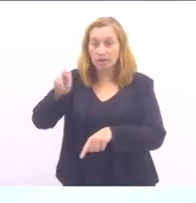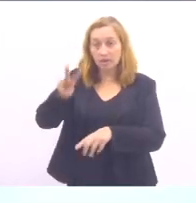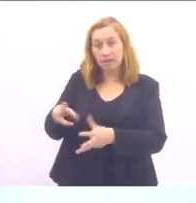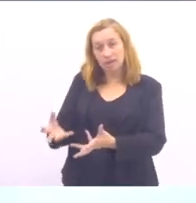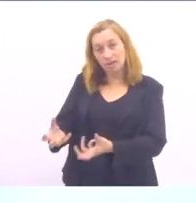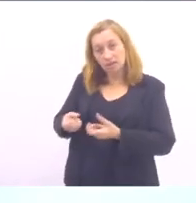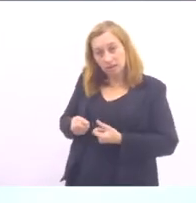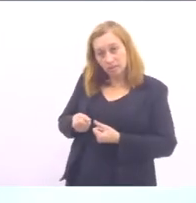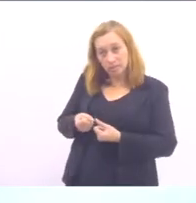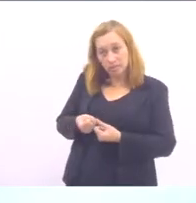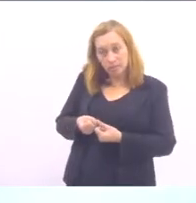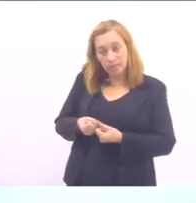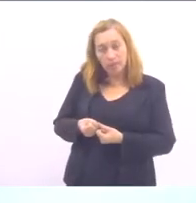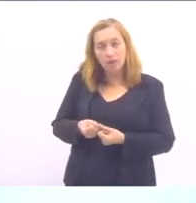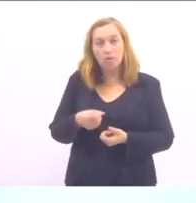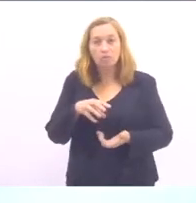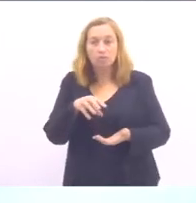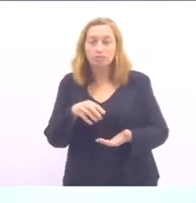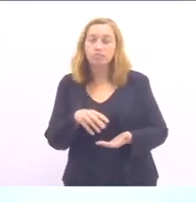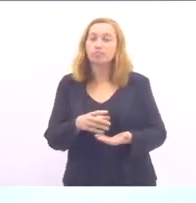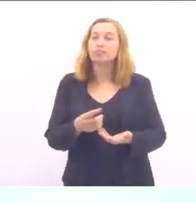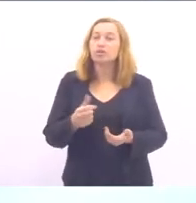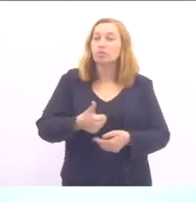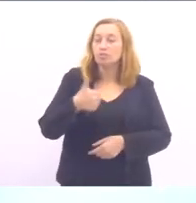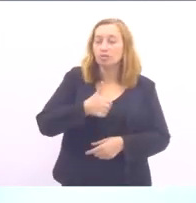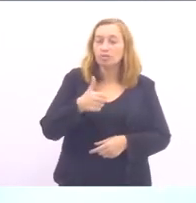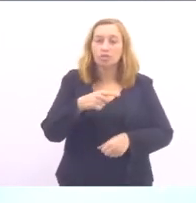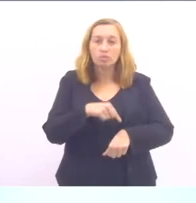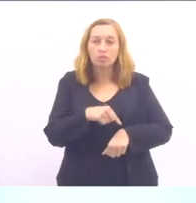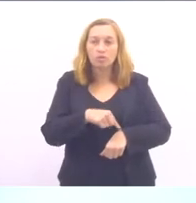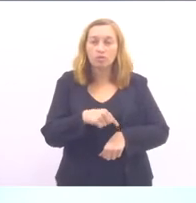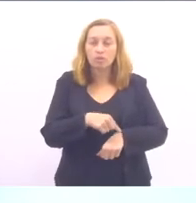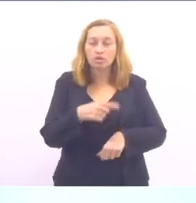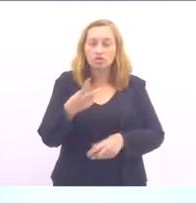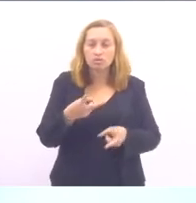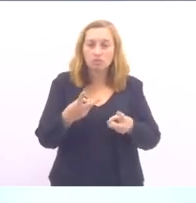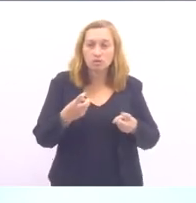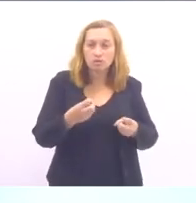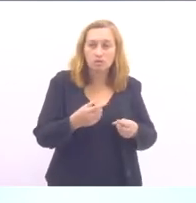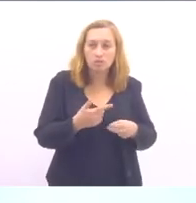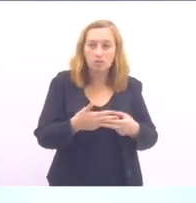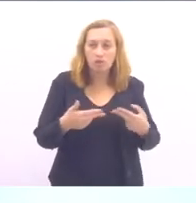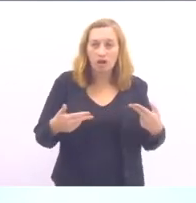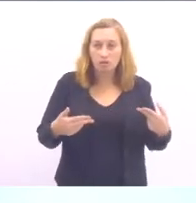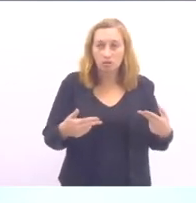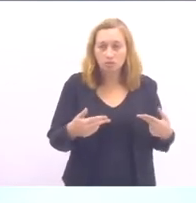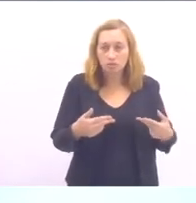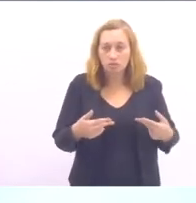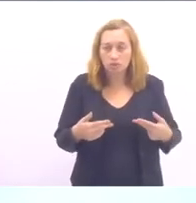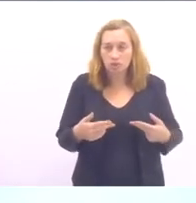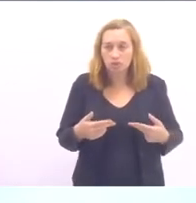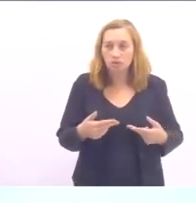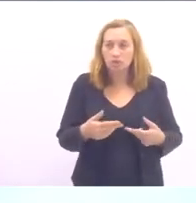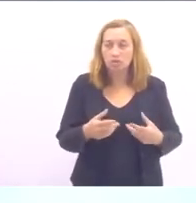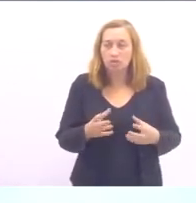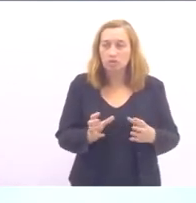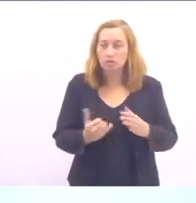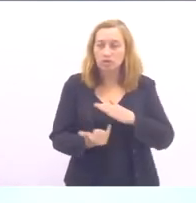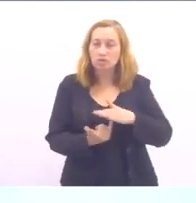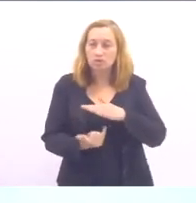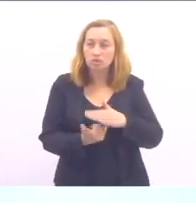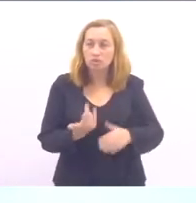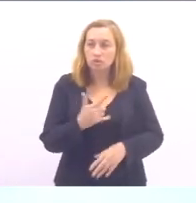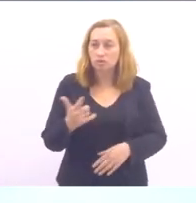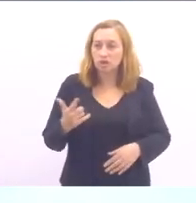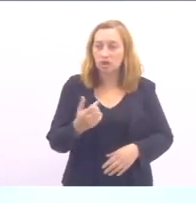cadastro. E aí, o que nós fizemos? Num primeiro momento, a gente identificou que muitas cooperativas não colocaram